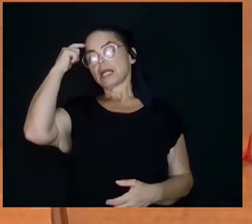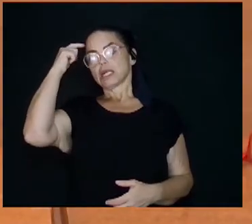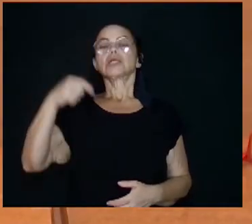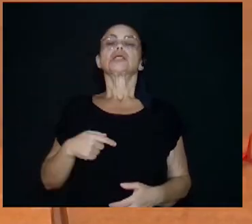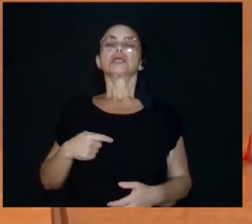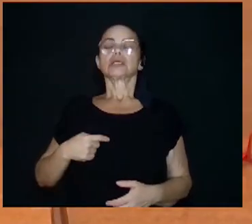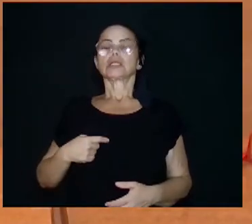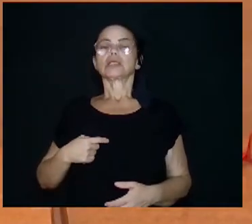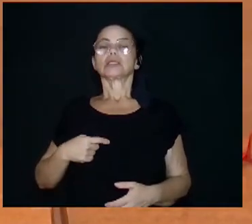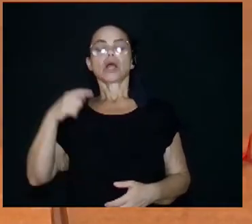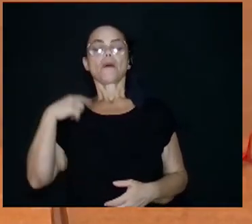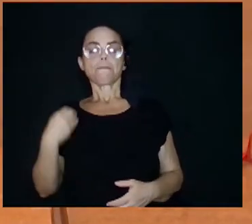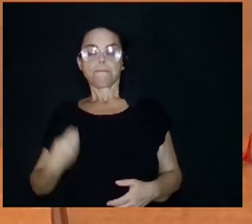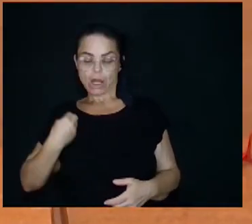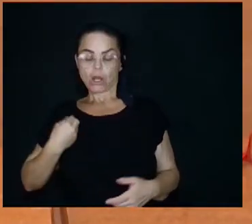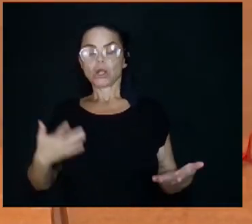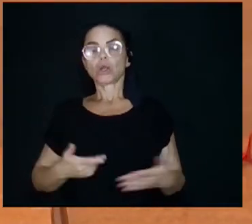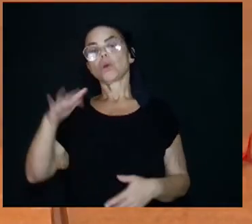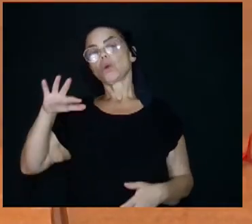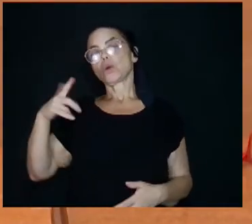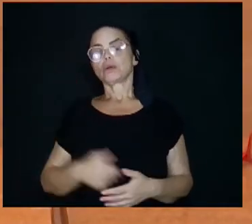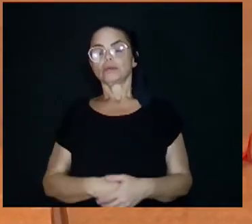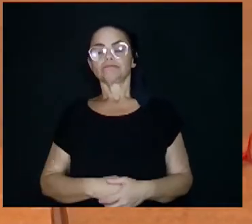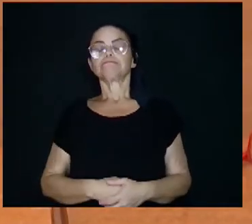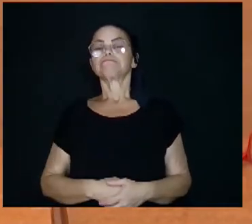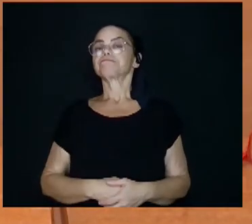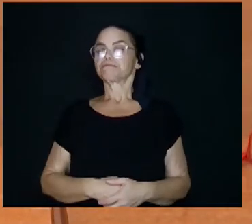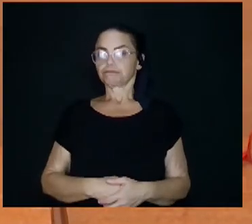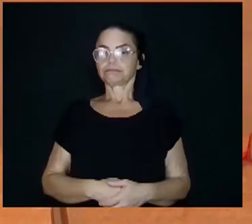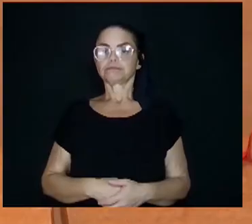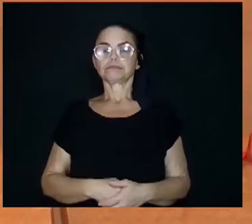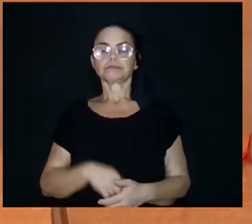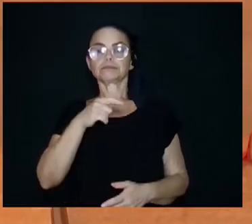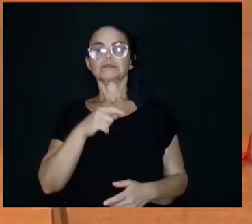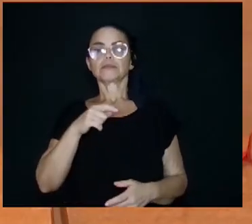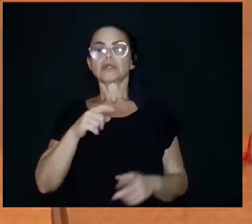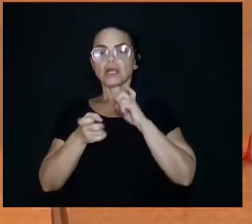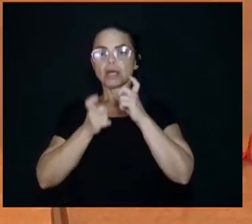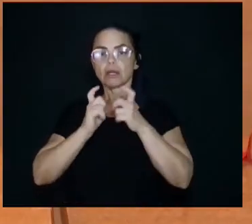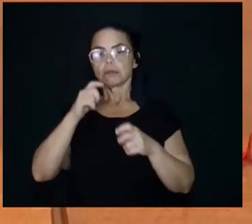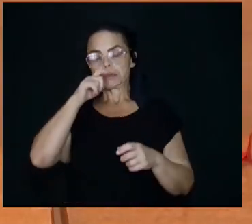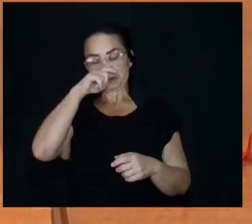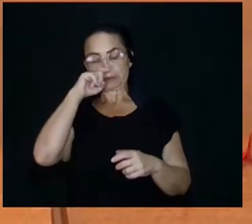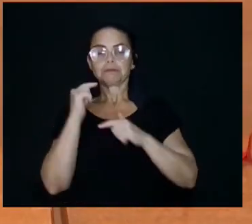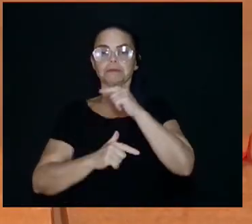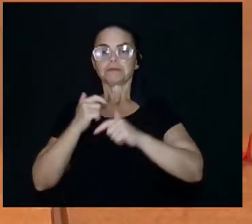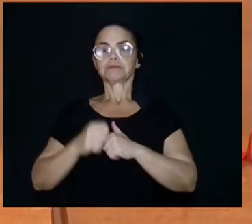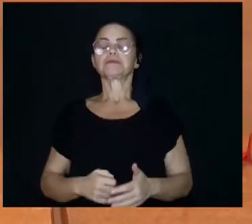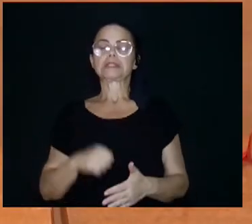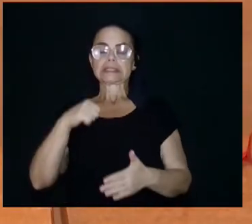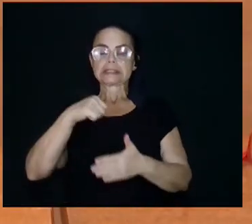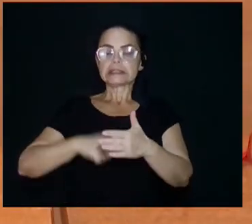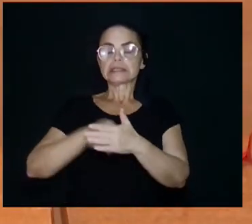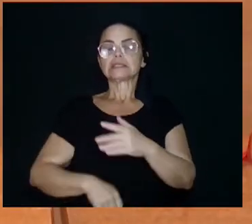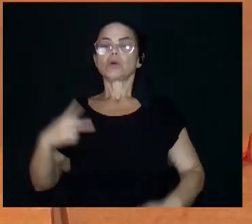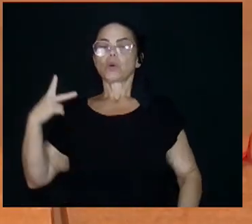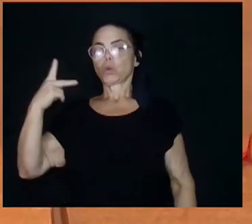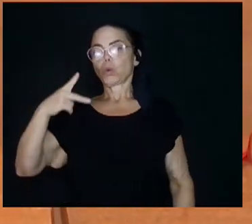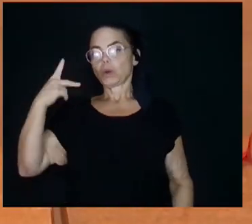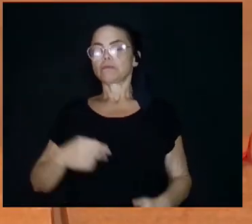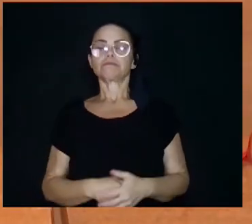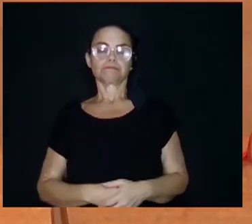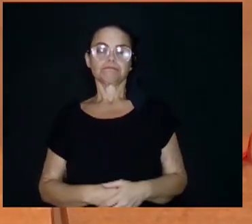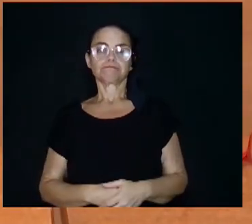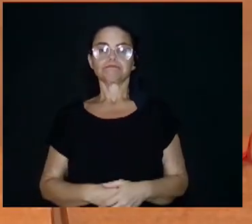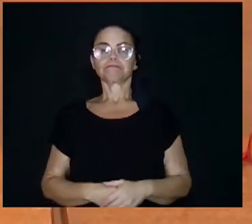está acontecendo em virtude dele e depois do trabalho parlamentar excelente dessa Casa